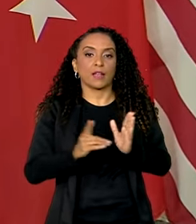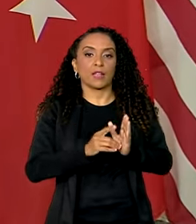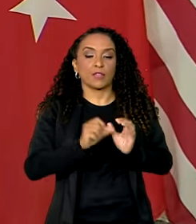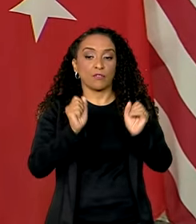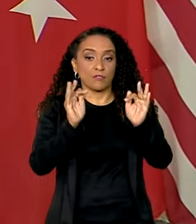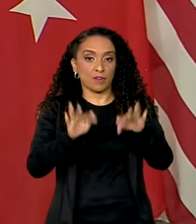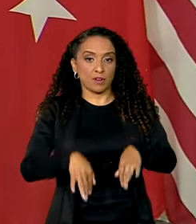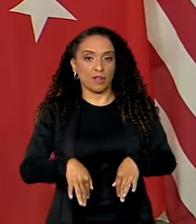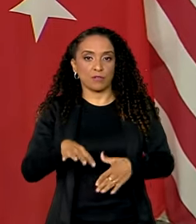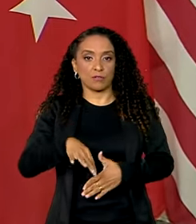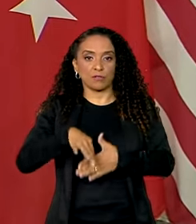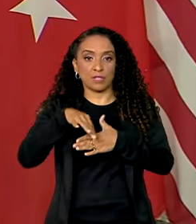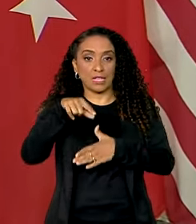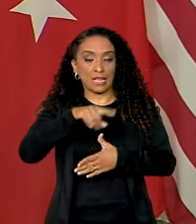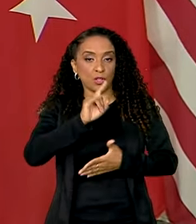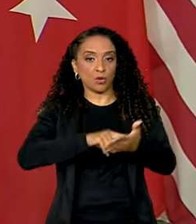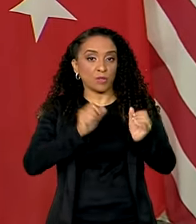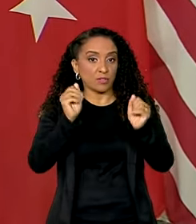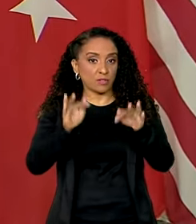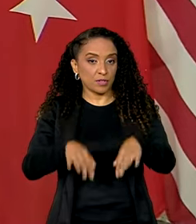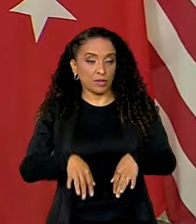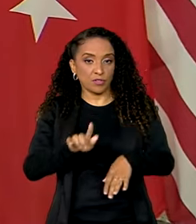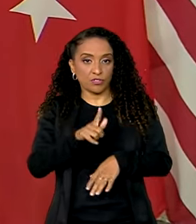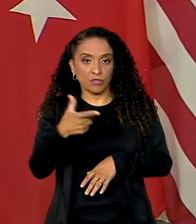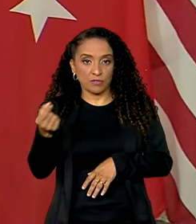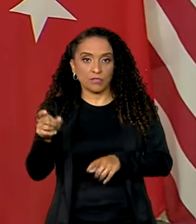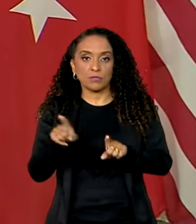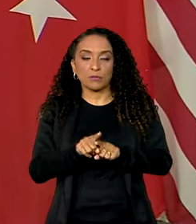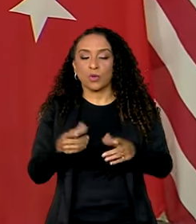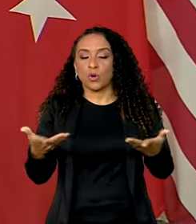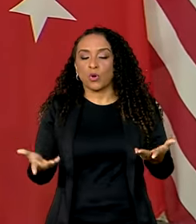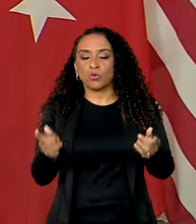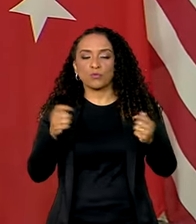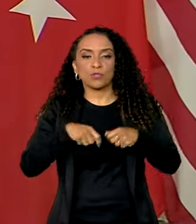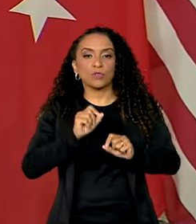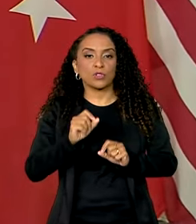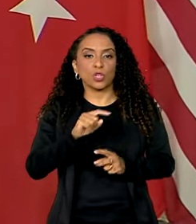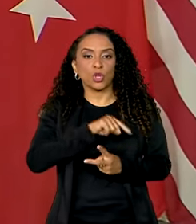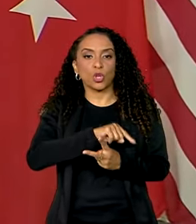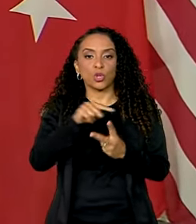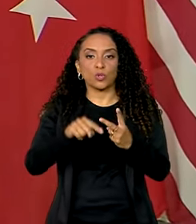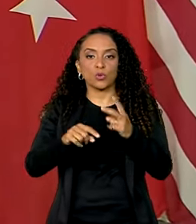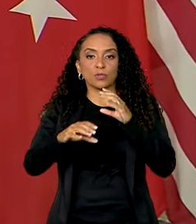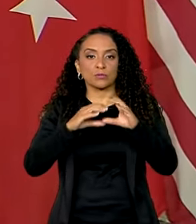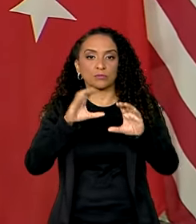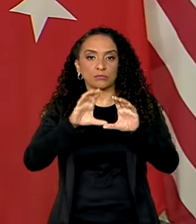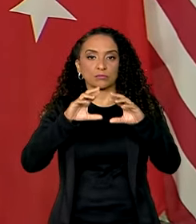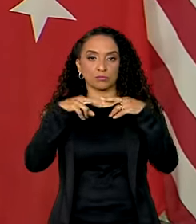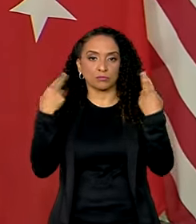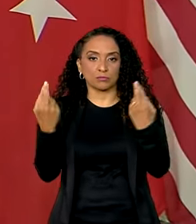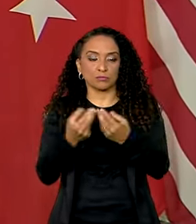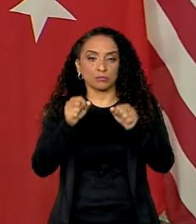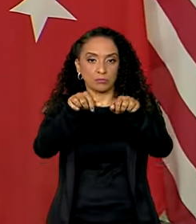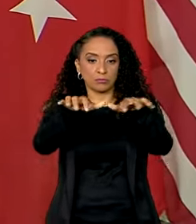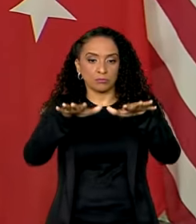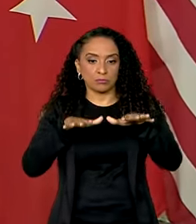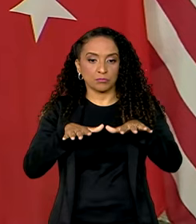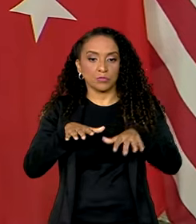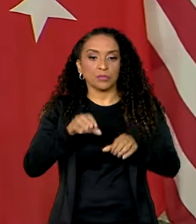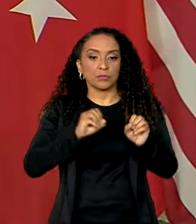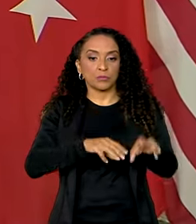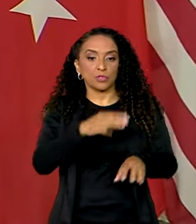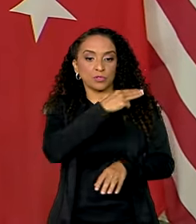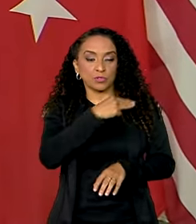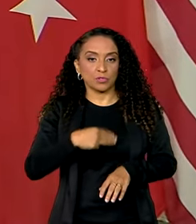final dos líderes. Esse é o documento final do G20. Também para hoje estão previstas duas coletivas do ministro da educação, Camilo Santana.